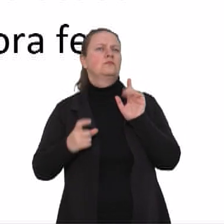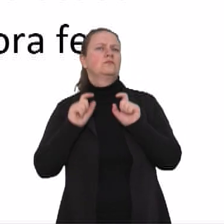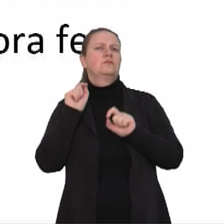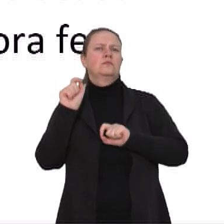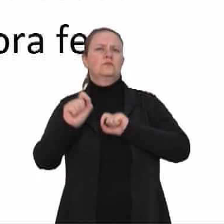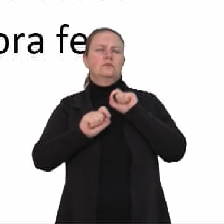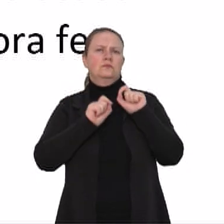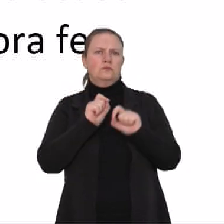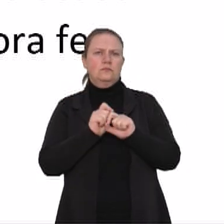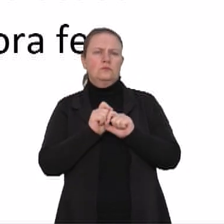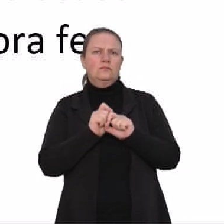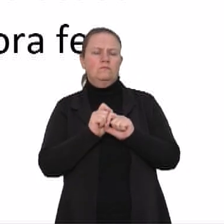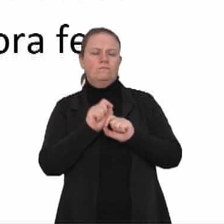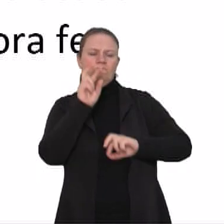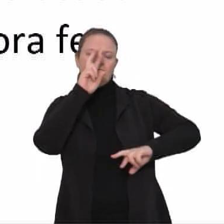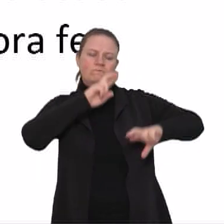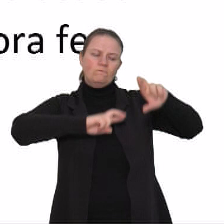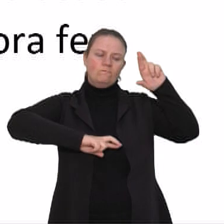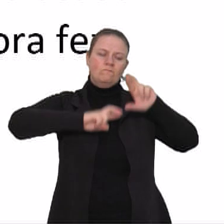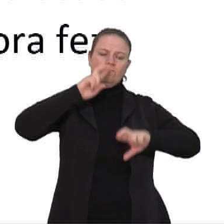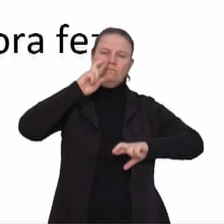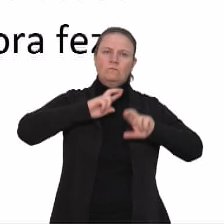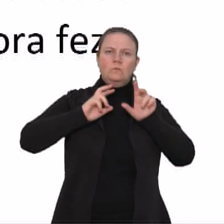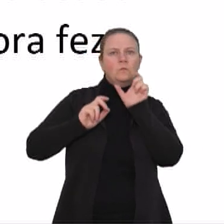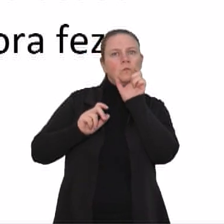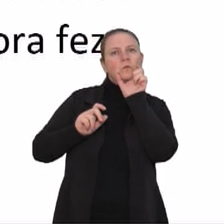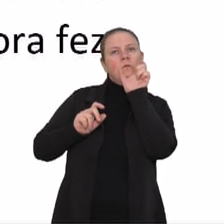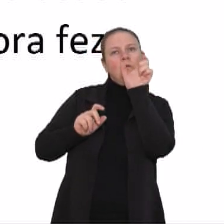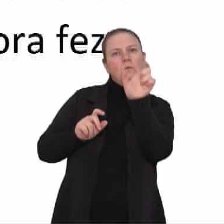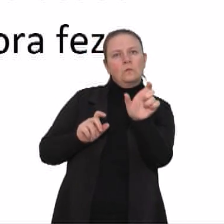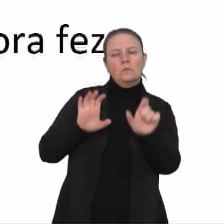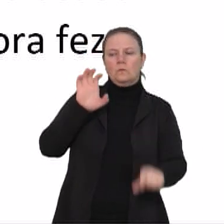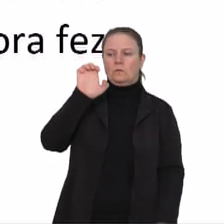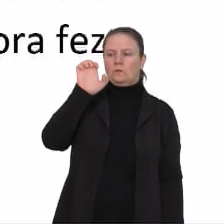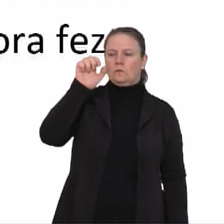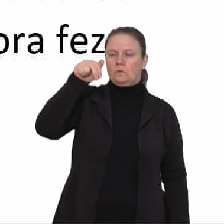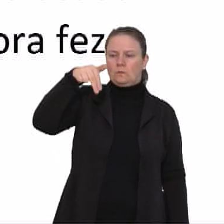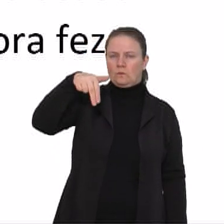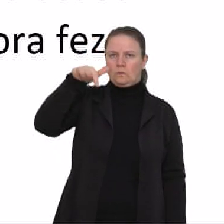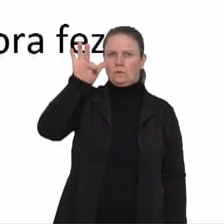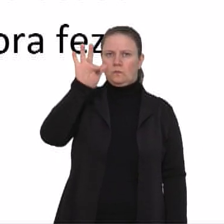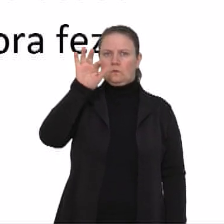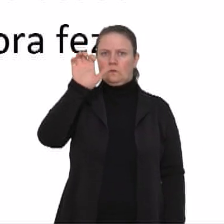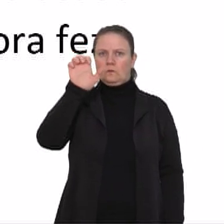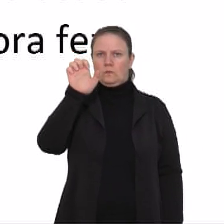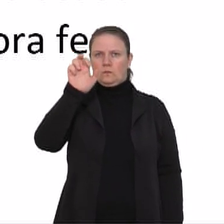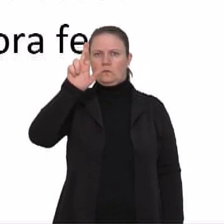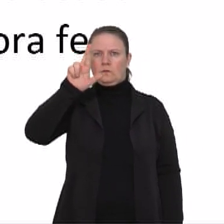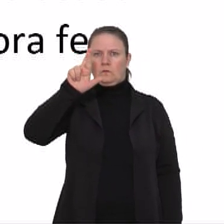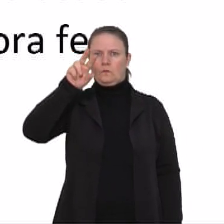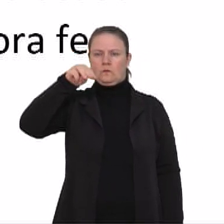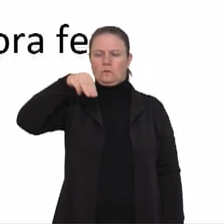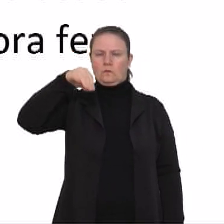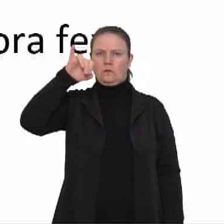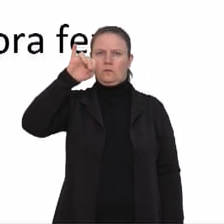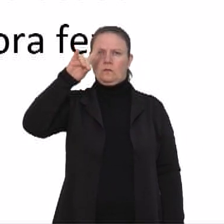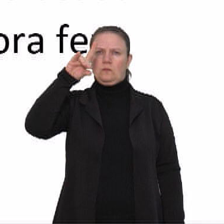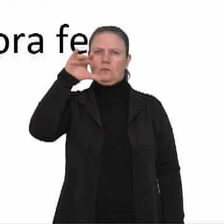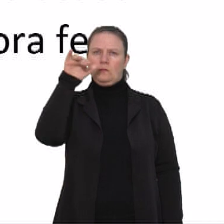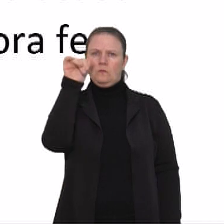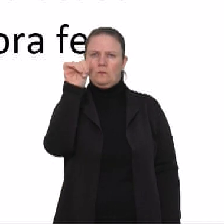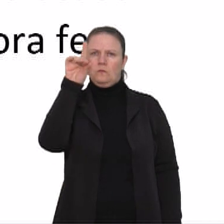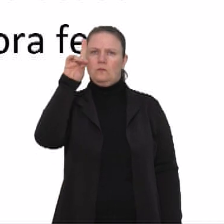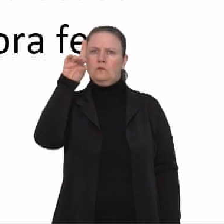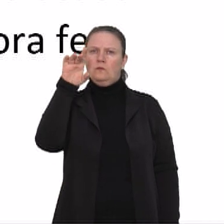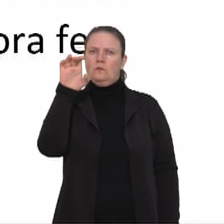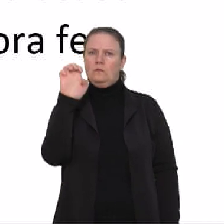observar e verificar a palavra ali, enfermidade. Ela substituiu qual palavra que apareceu antes? E